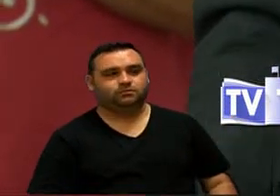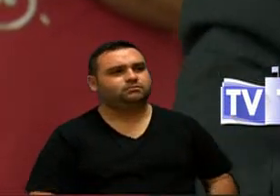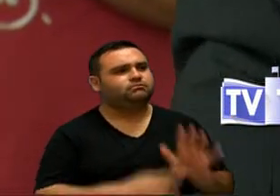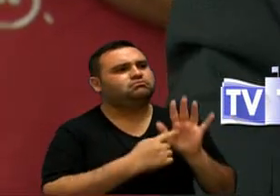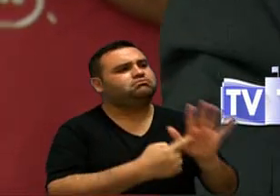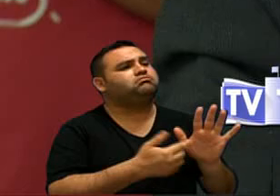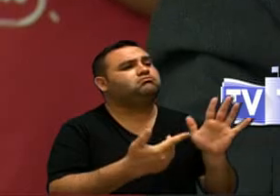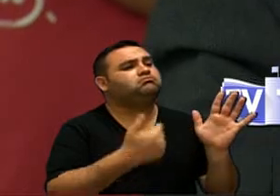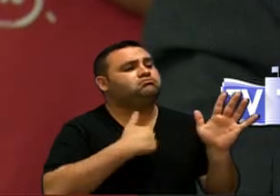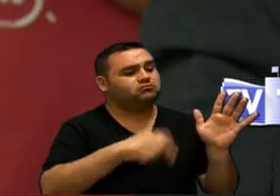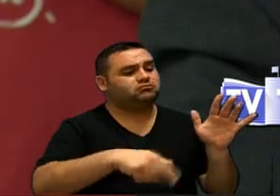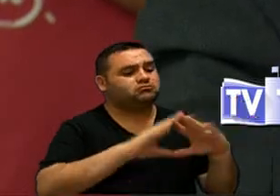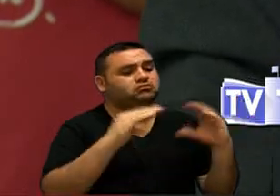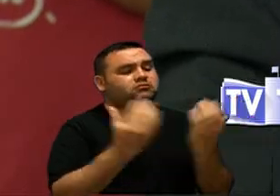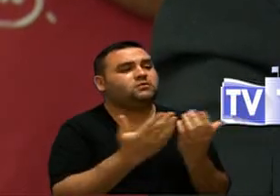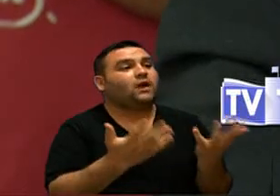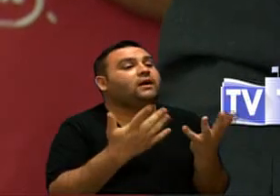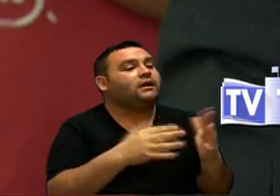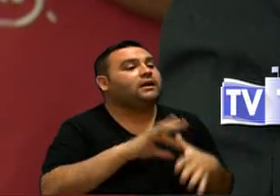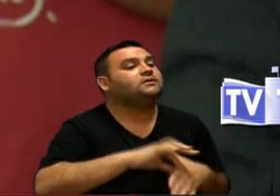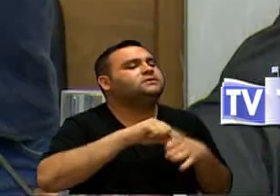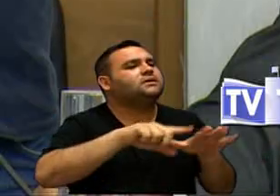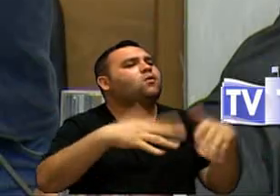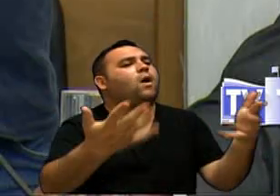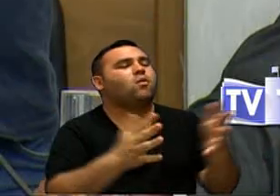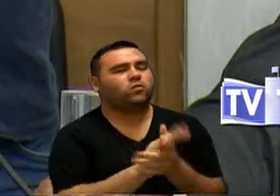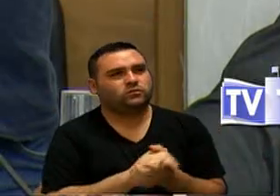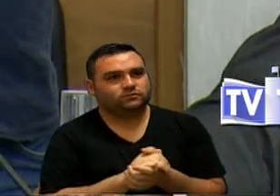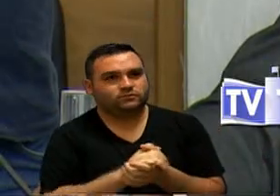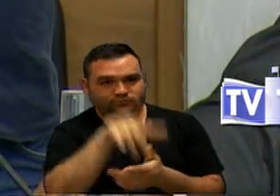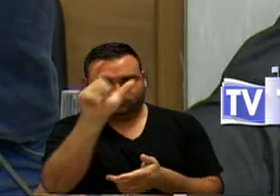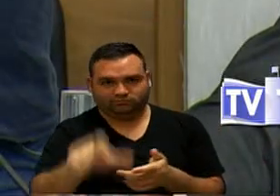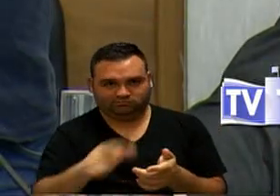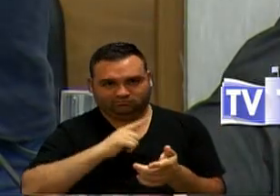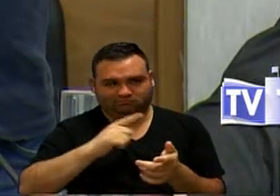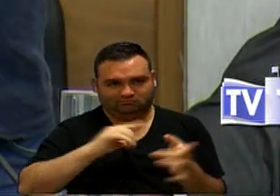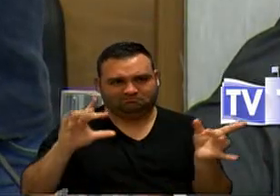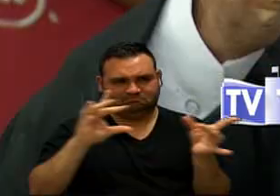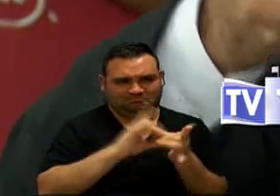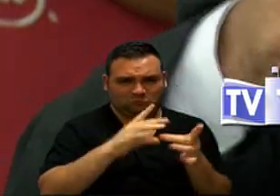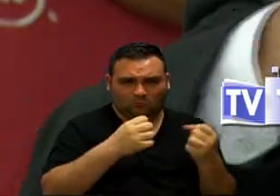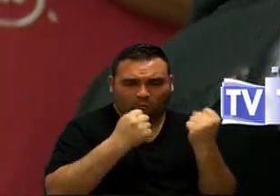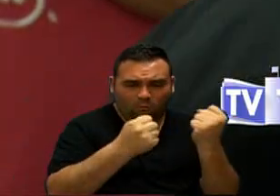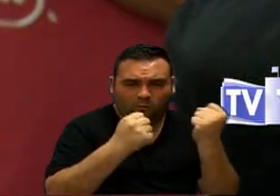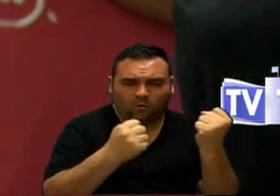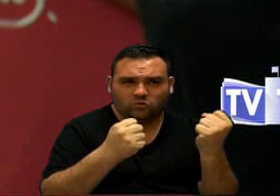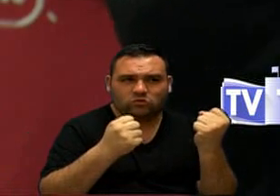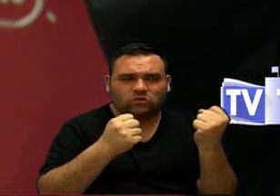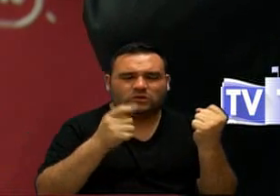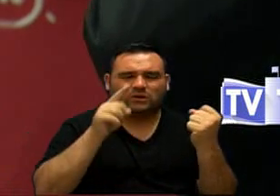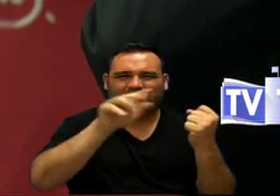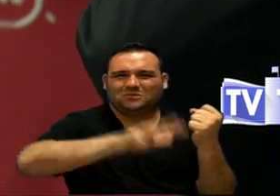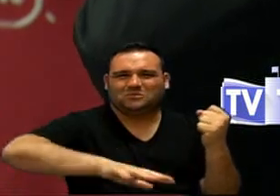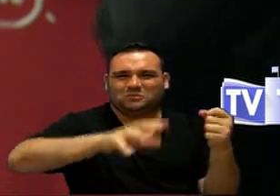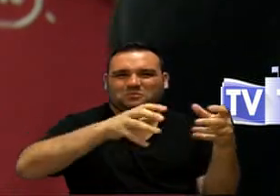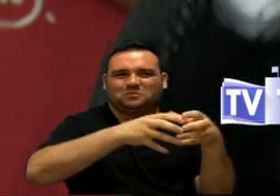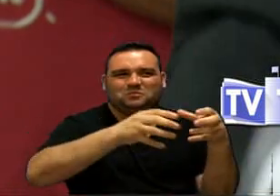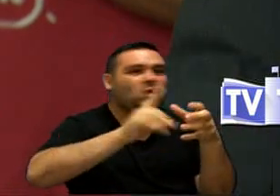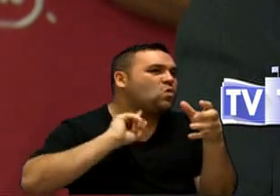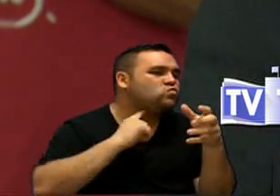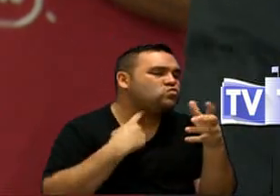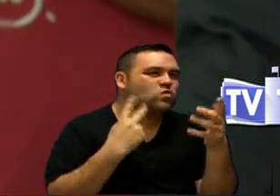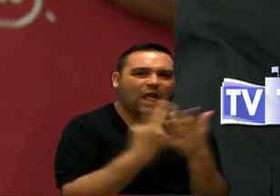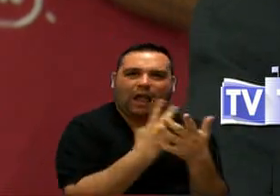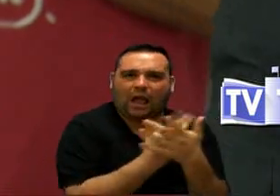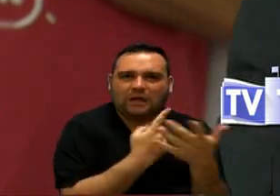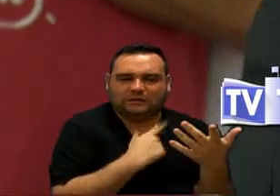mostra aqui para o Legislativo. Quem poderia ser? Quem? Alguém que tenha uma ligação forte com o mundo da corrupção?